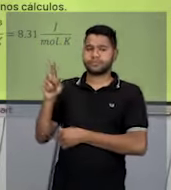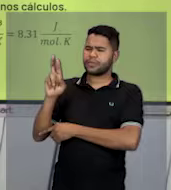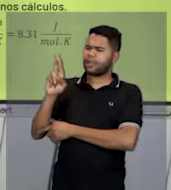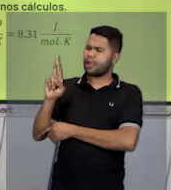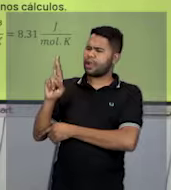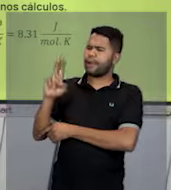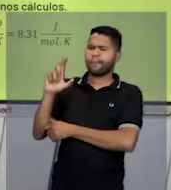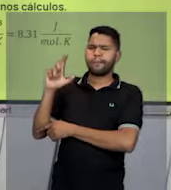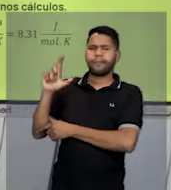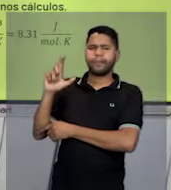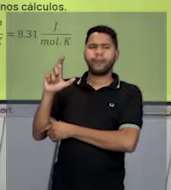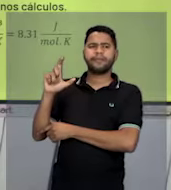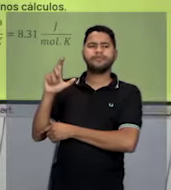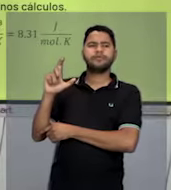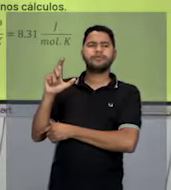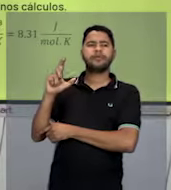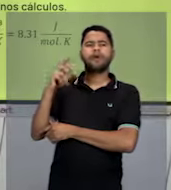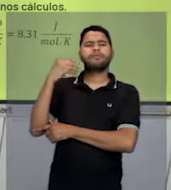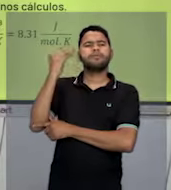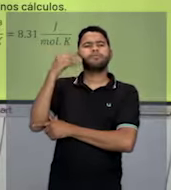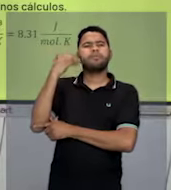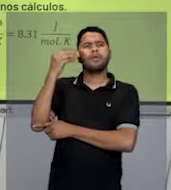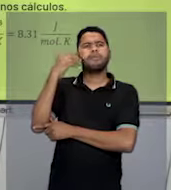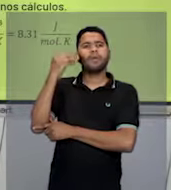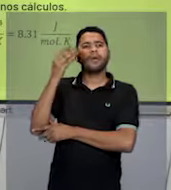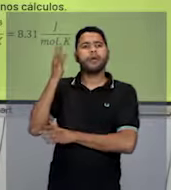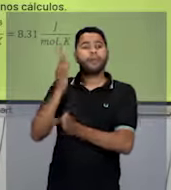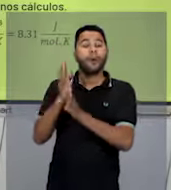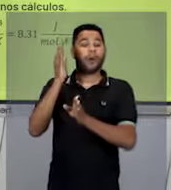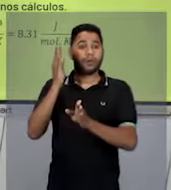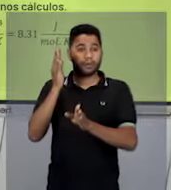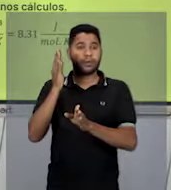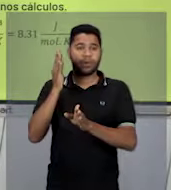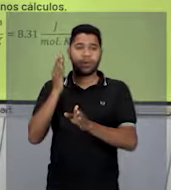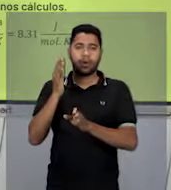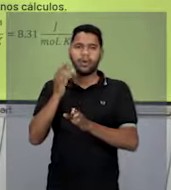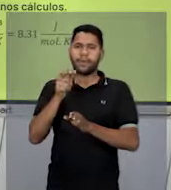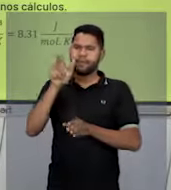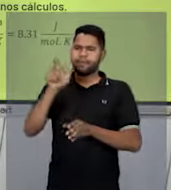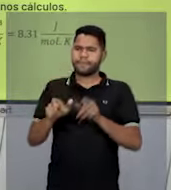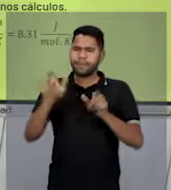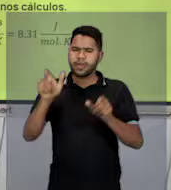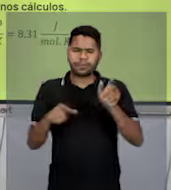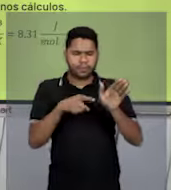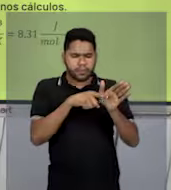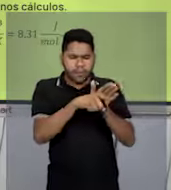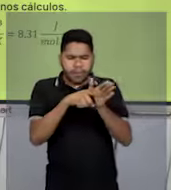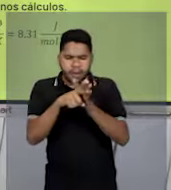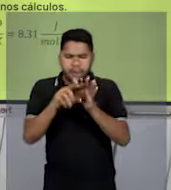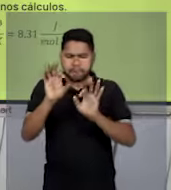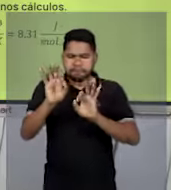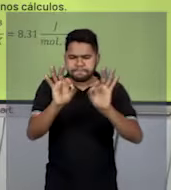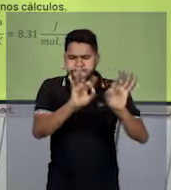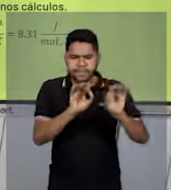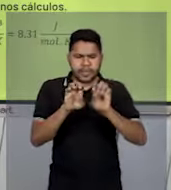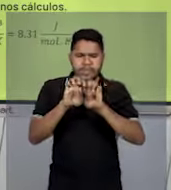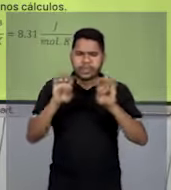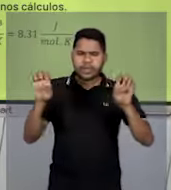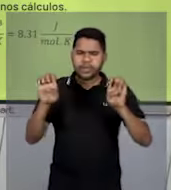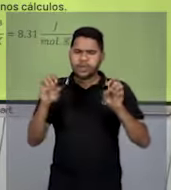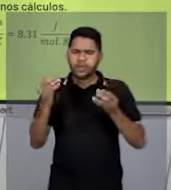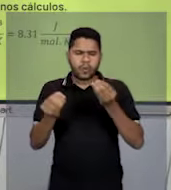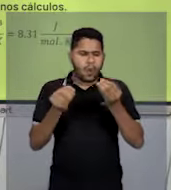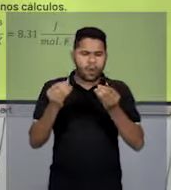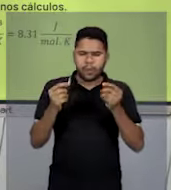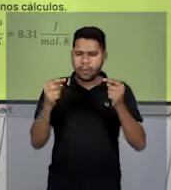R, ele foi achado experimentalmente. Então, quando os cientistas estavam montando essa equação e estavam trabalhando